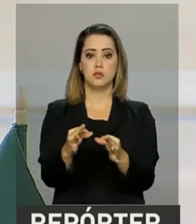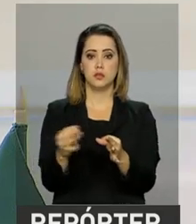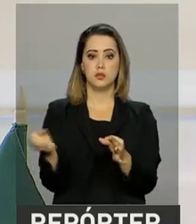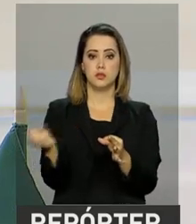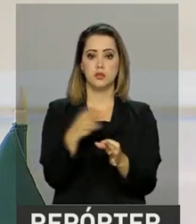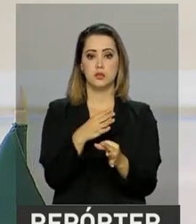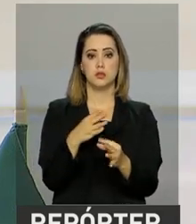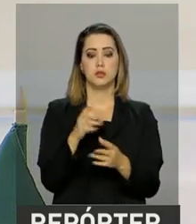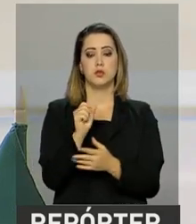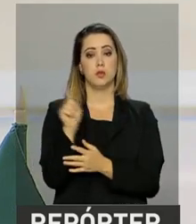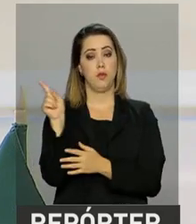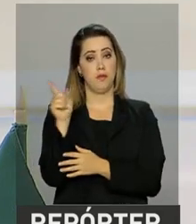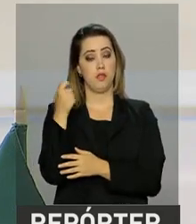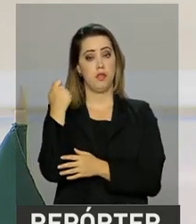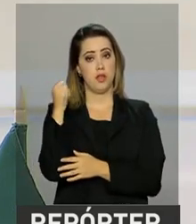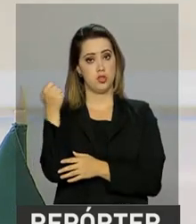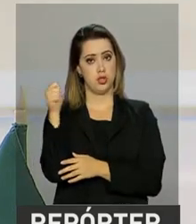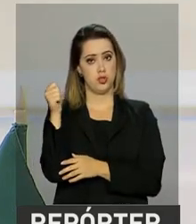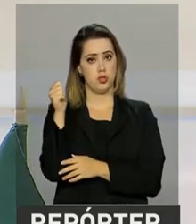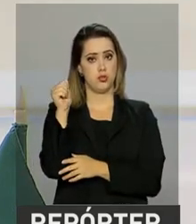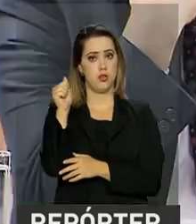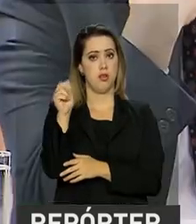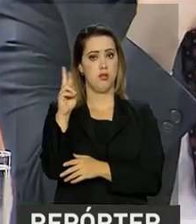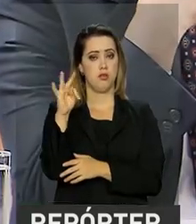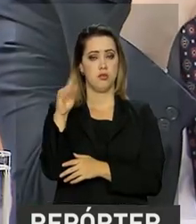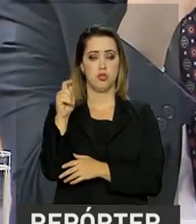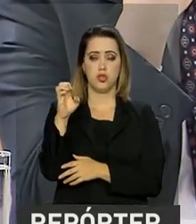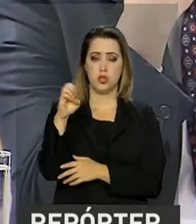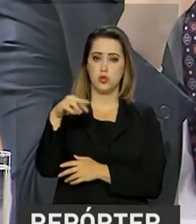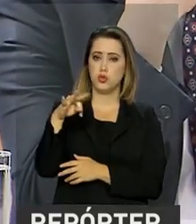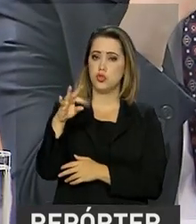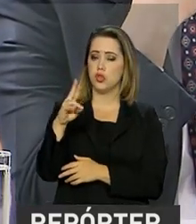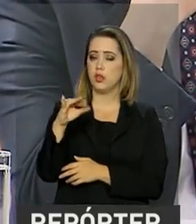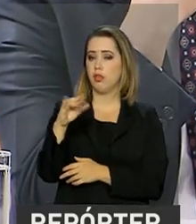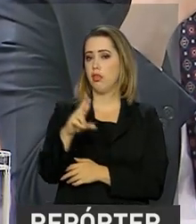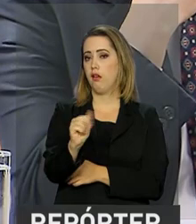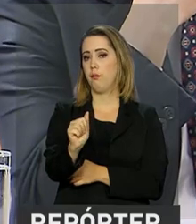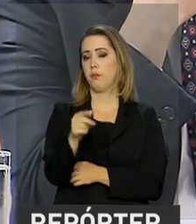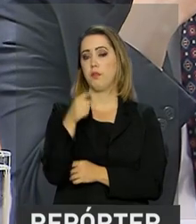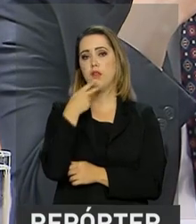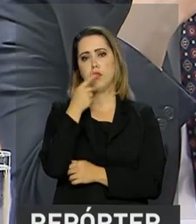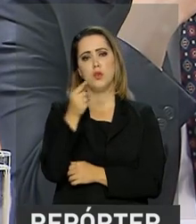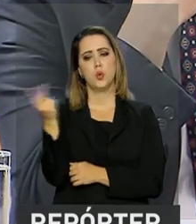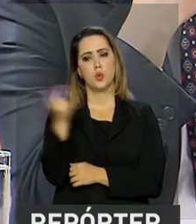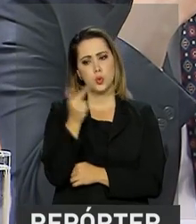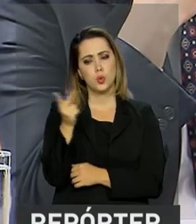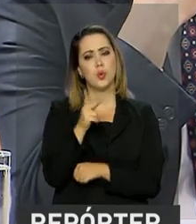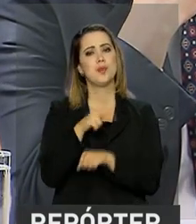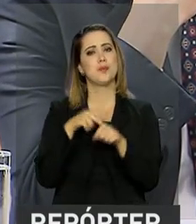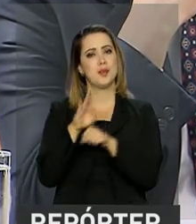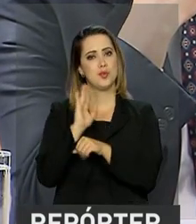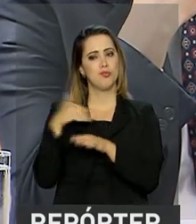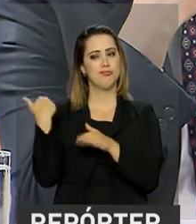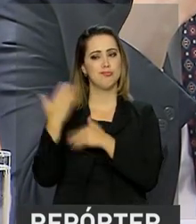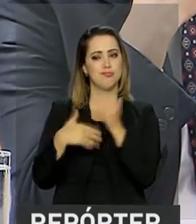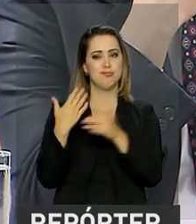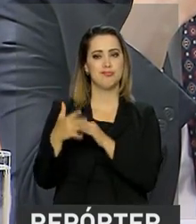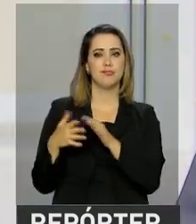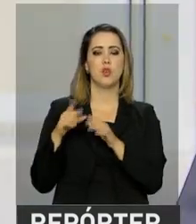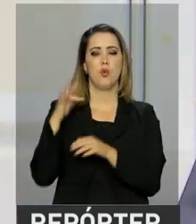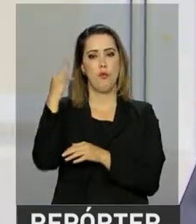inovação argentino Lino Baran disse que as duas Nações T uma larga história e um futuro